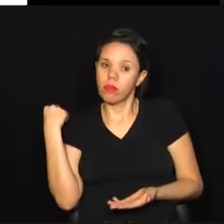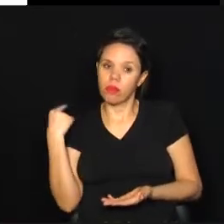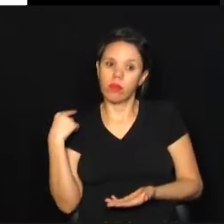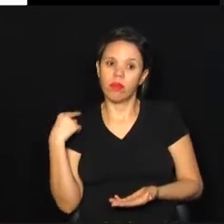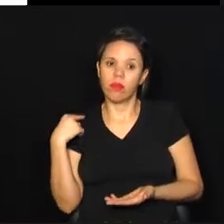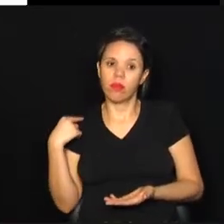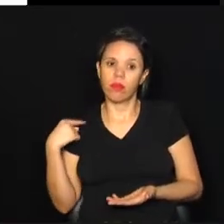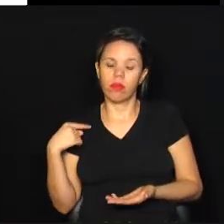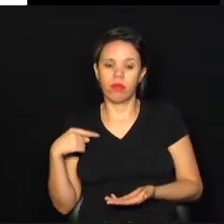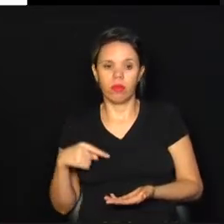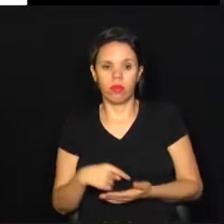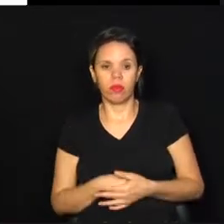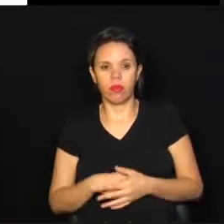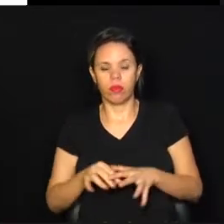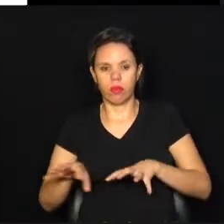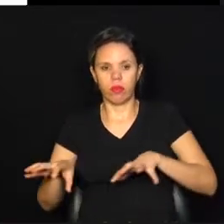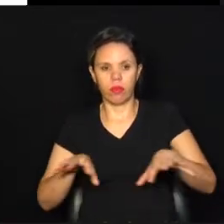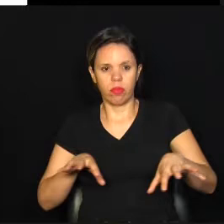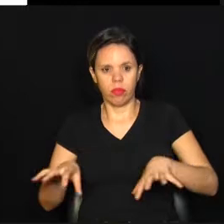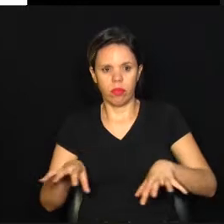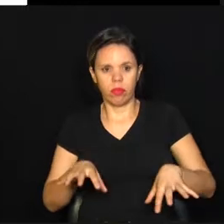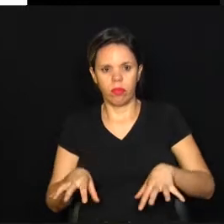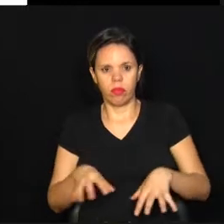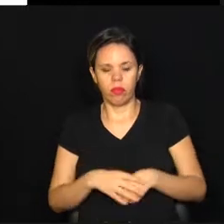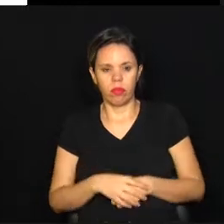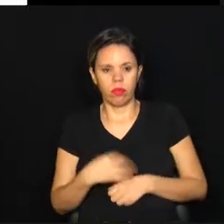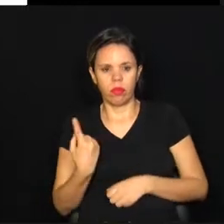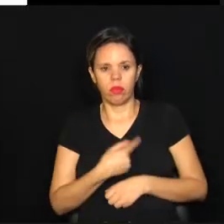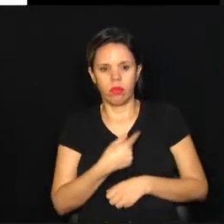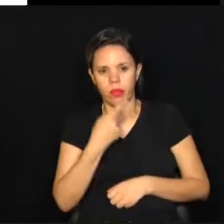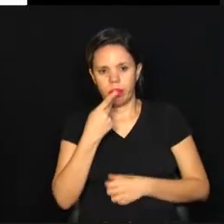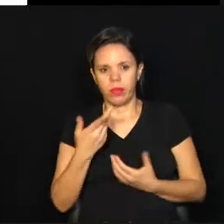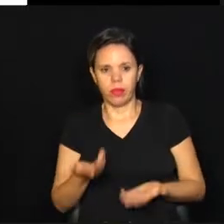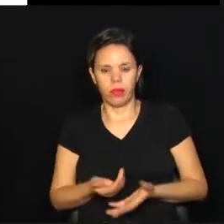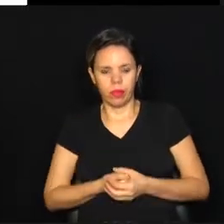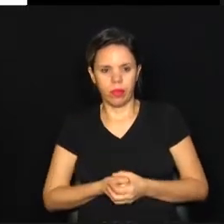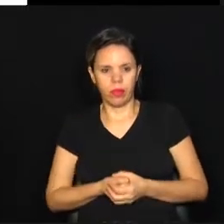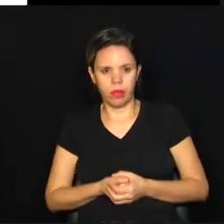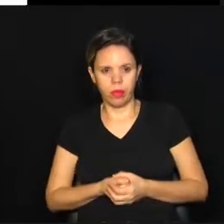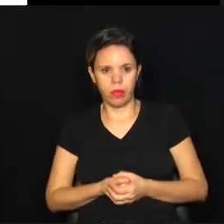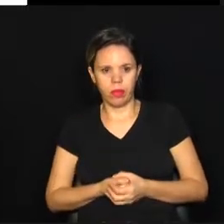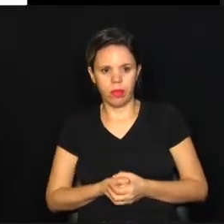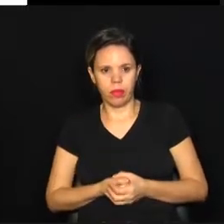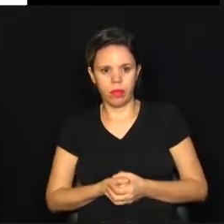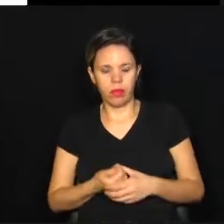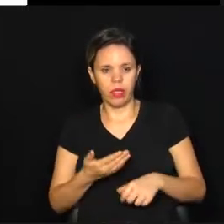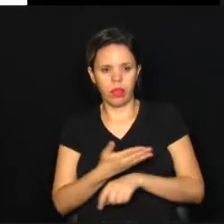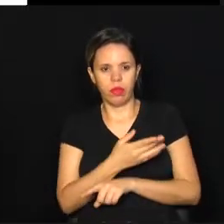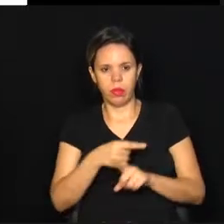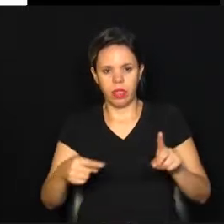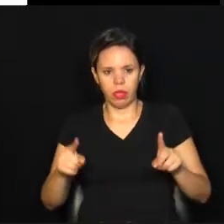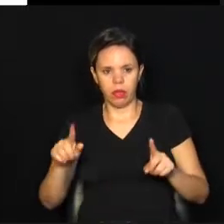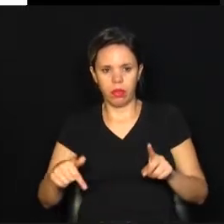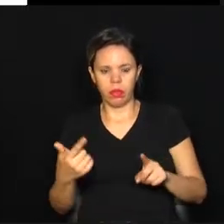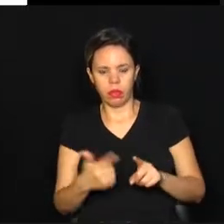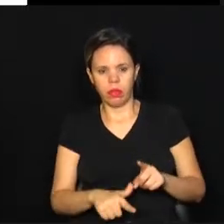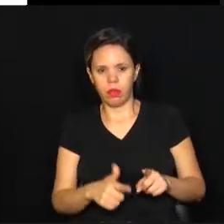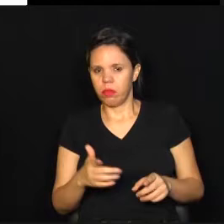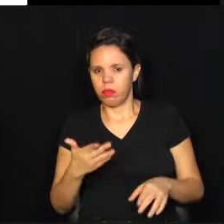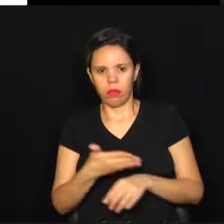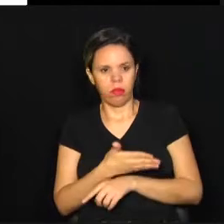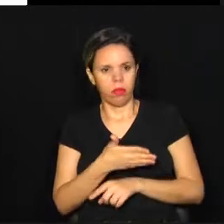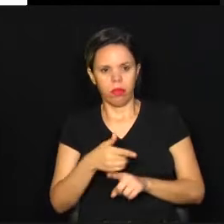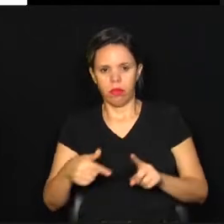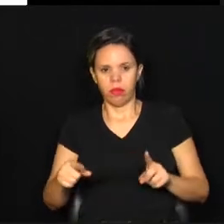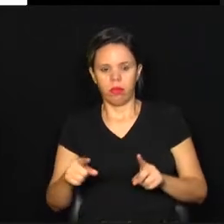diagonal, daquela perimetral que a gente falou, entrou metade dela, ó, e a outra metade não entrou